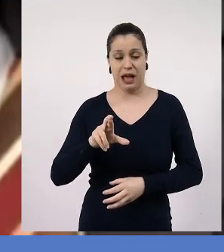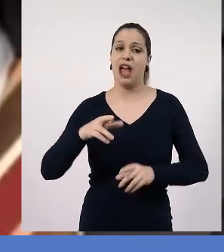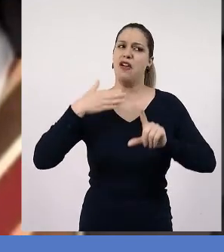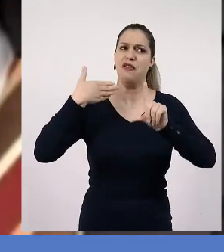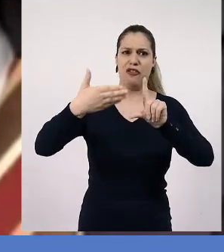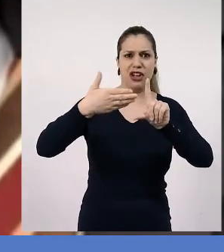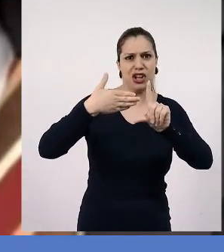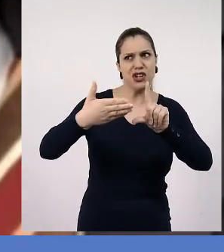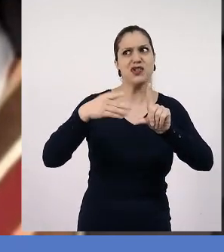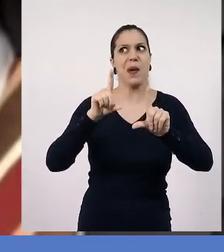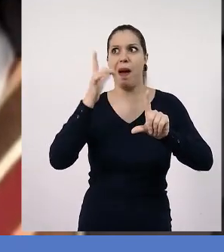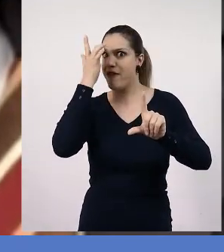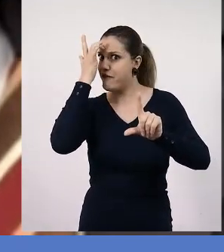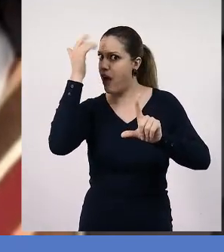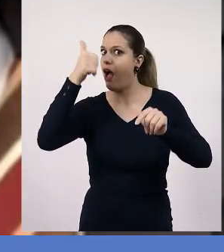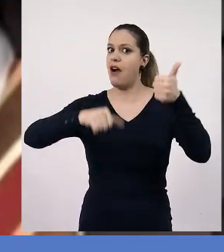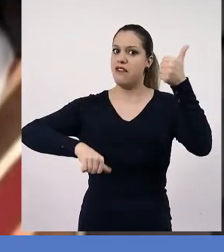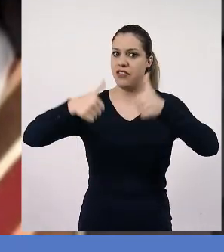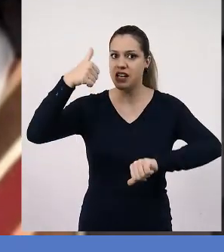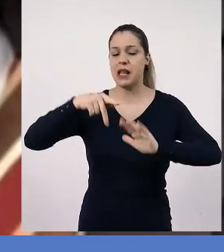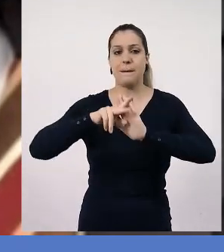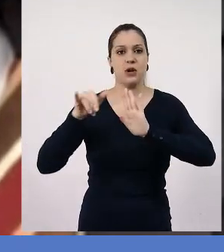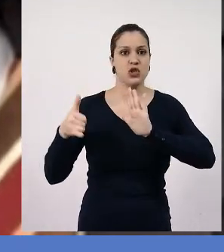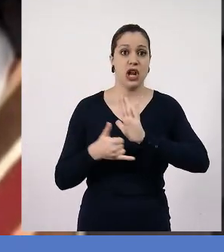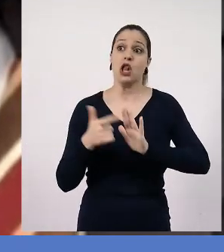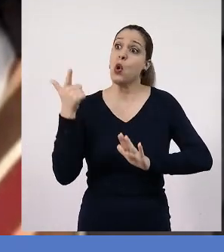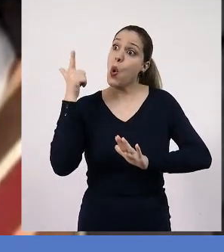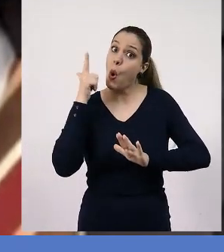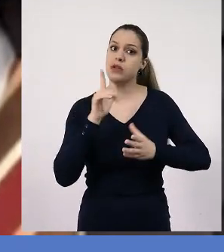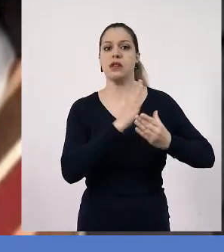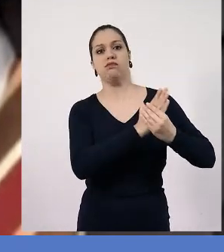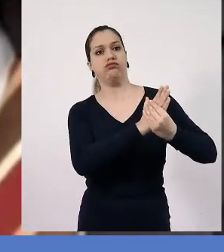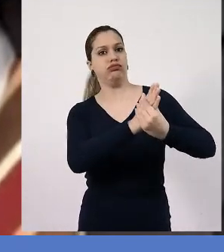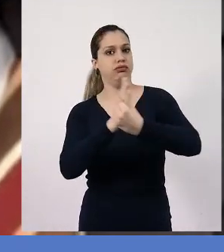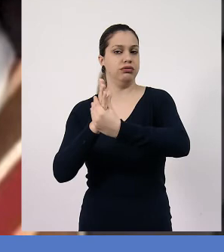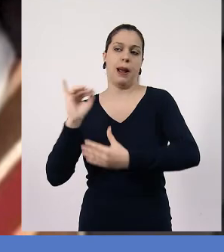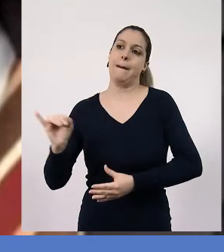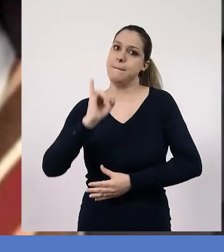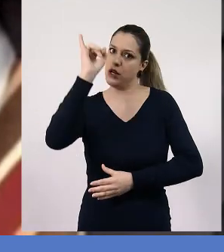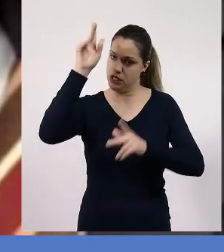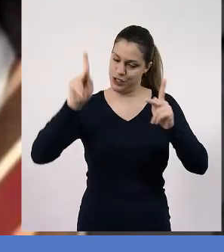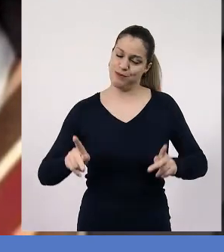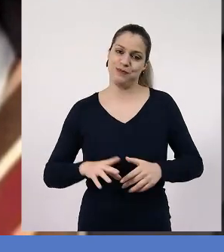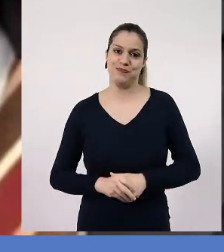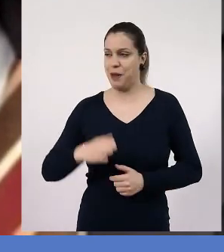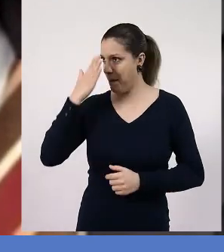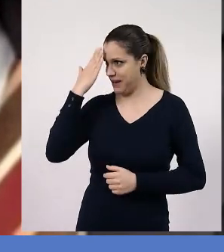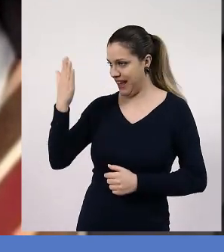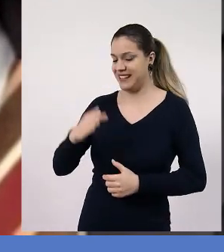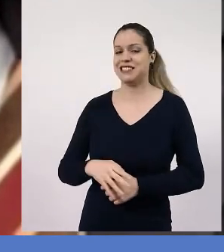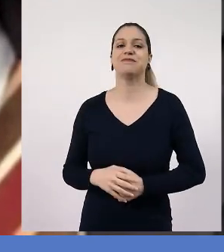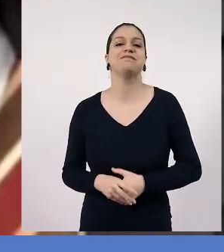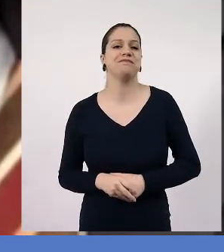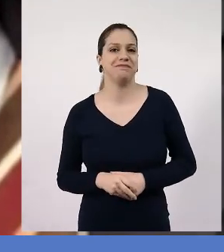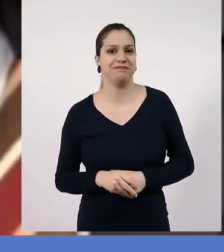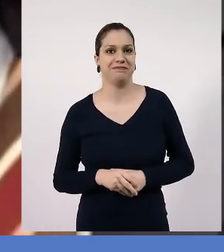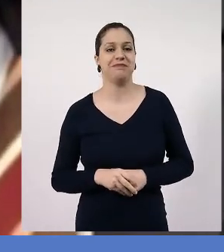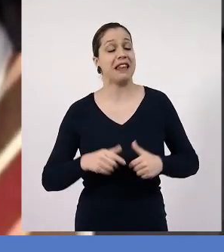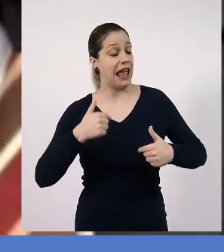essa videoconferência, conseguir manter a tramitação dos projetos que é tão importante para a população.